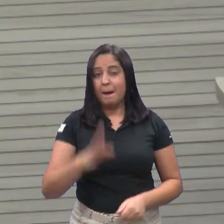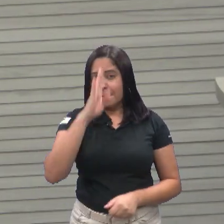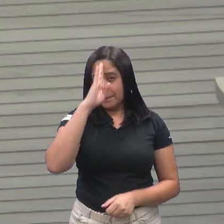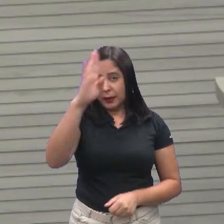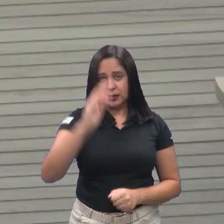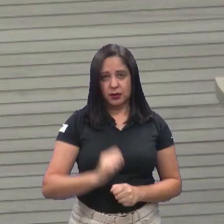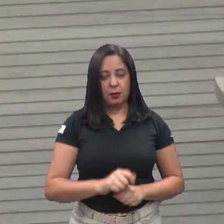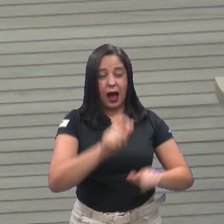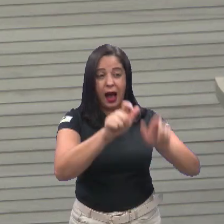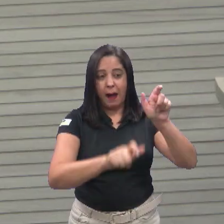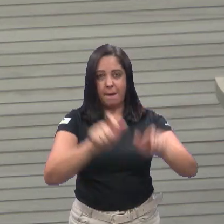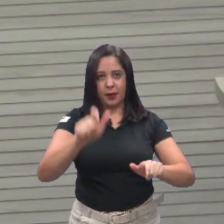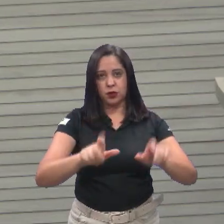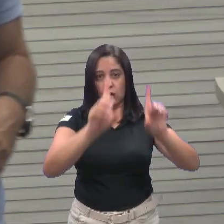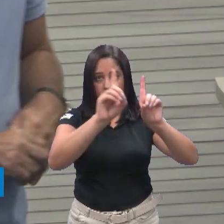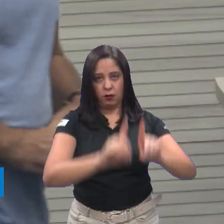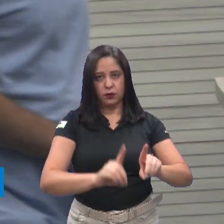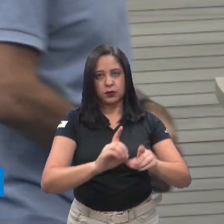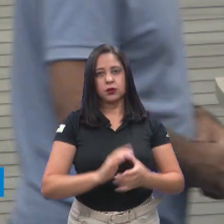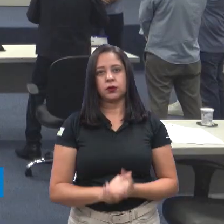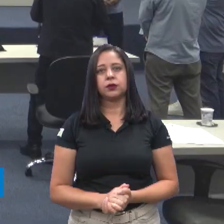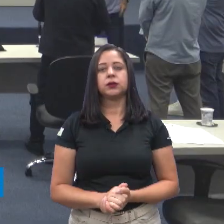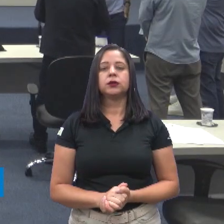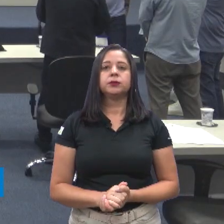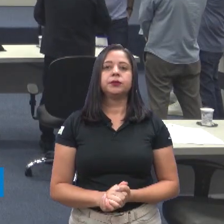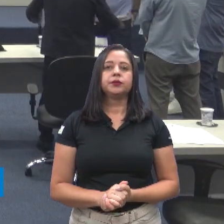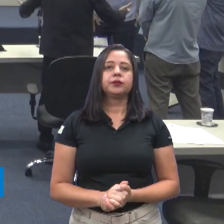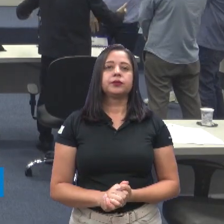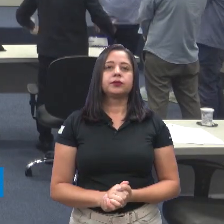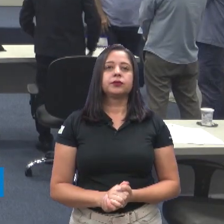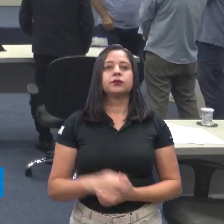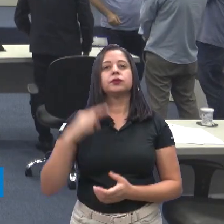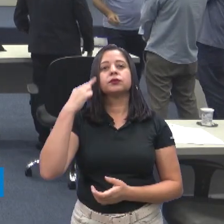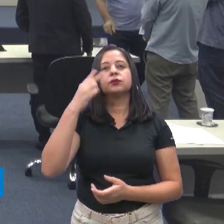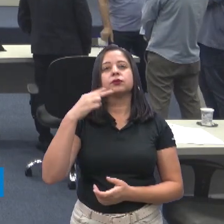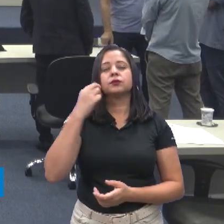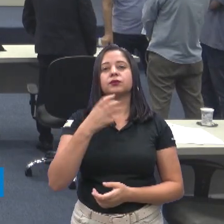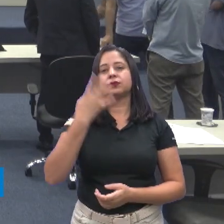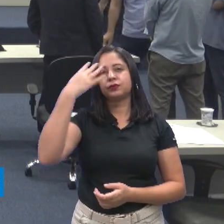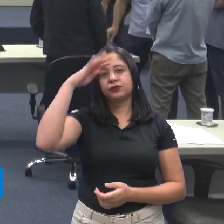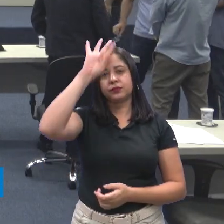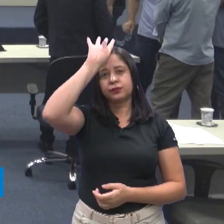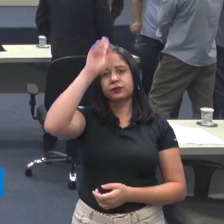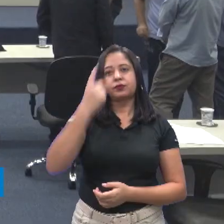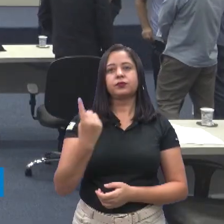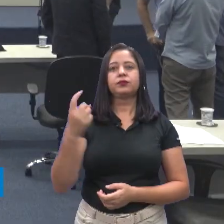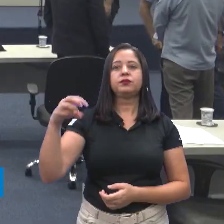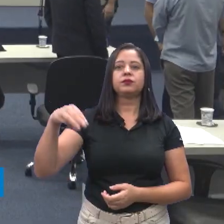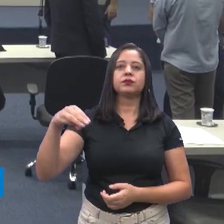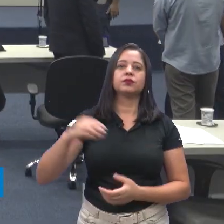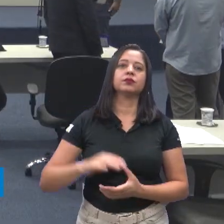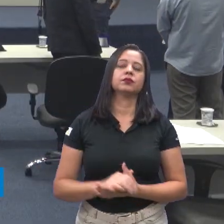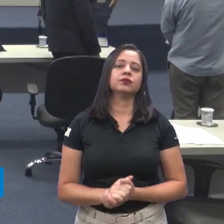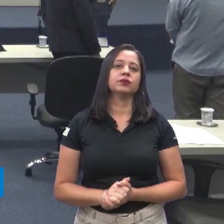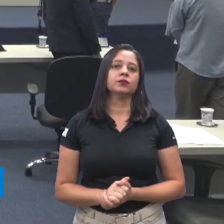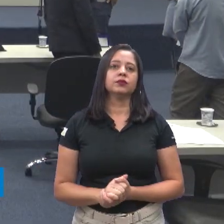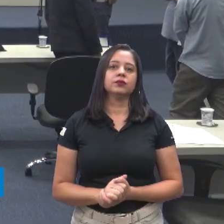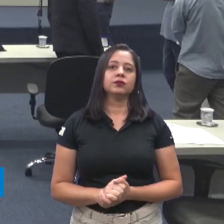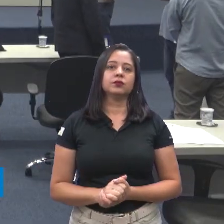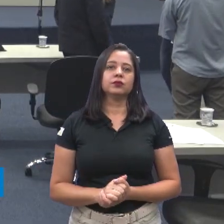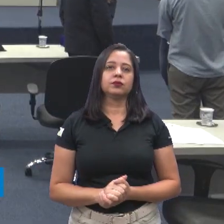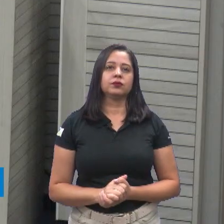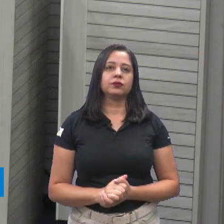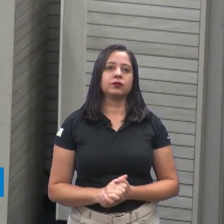para aqueles que mais precisam. Questão de ordem, vereador Sena, por tempo de 1 minuto, vereador. Obrigado, presidente. Quero